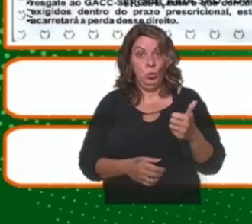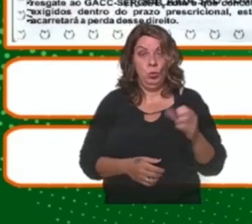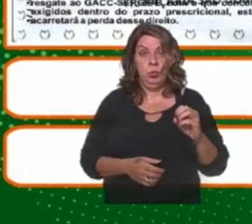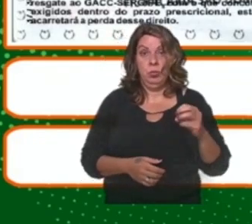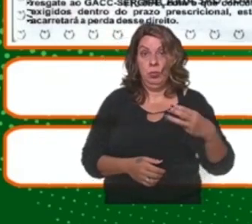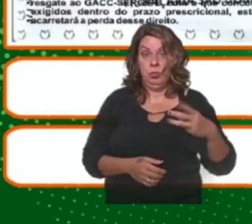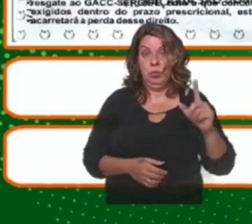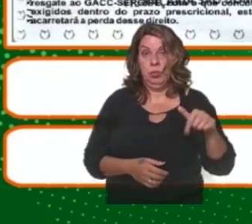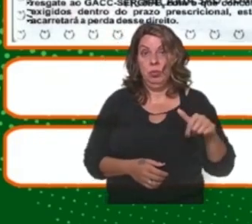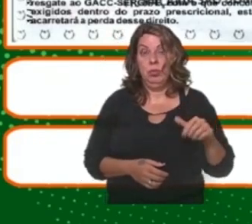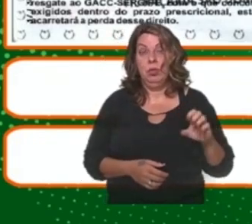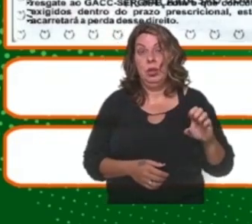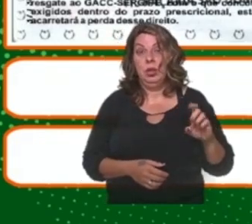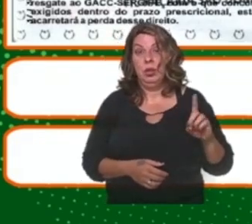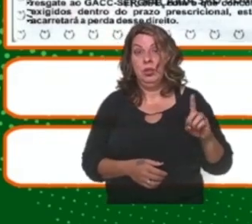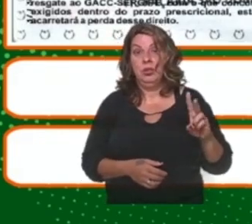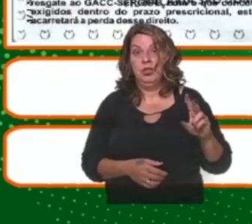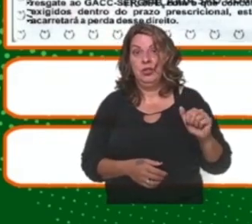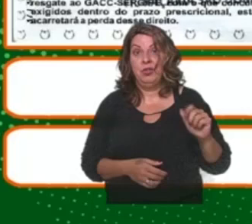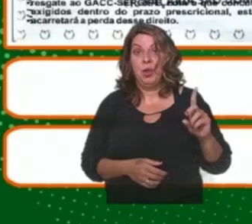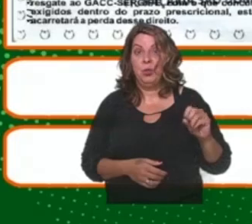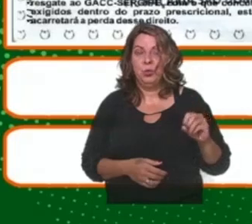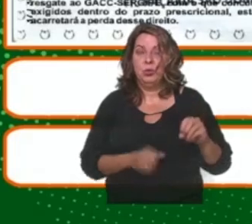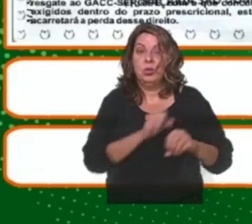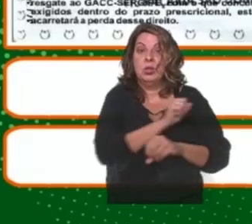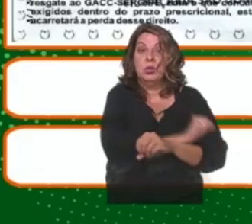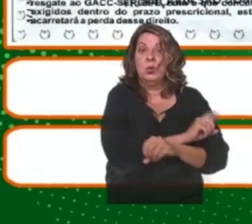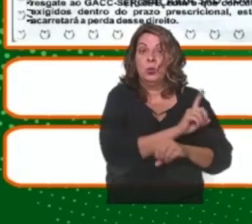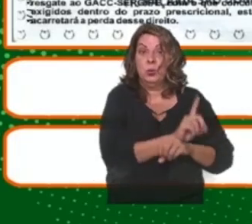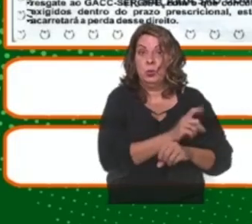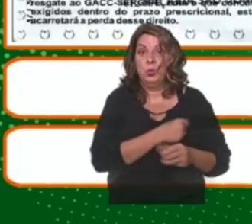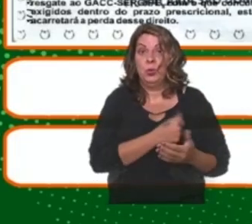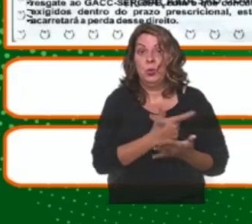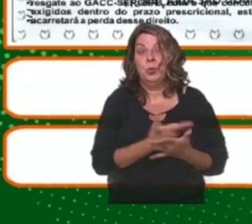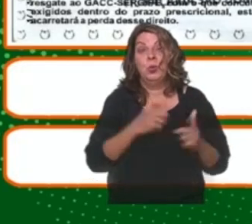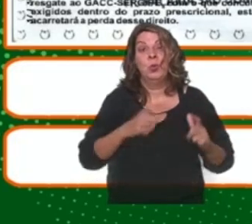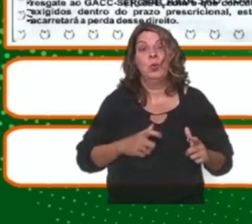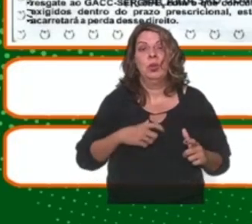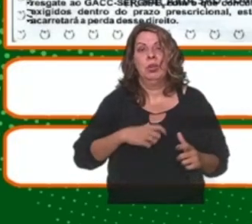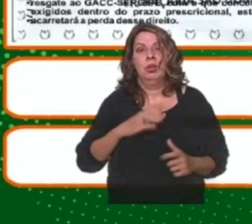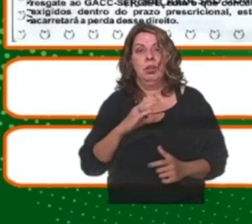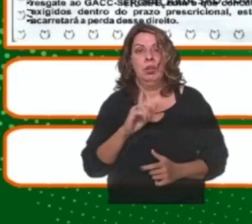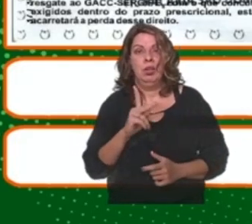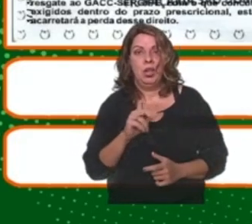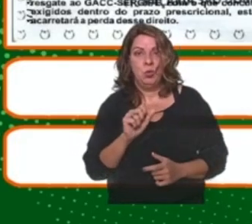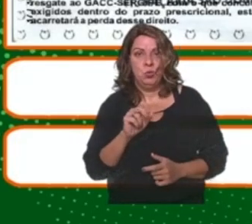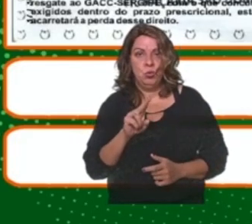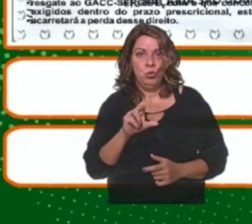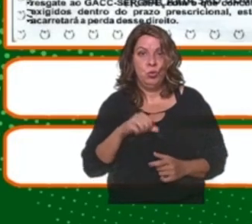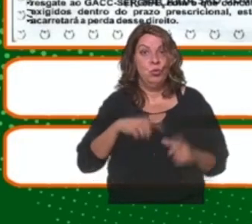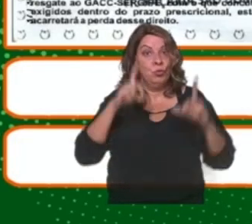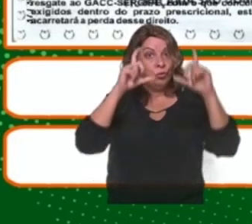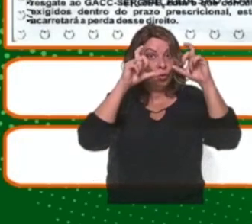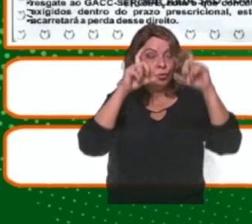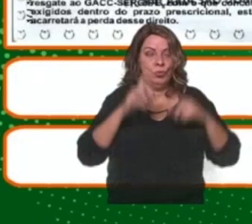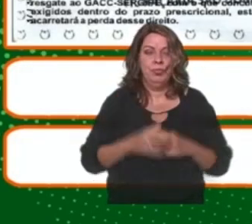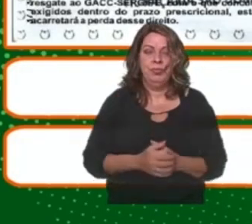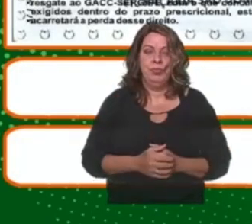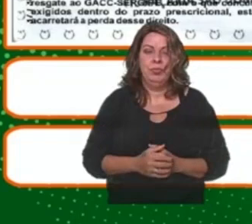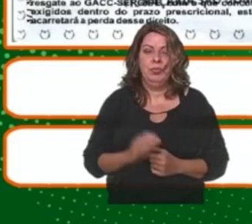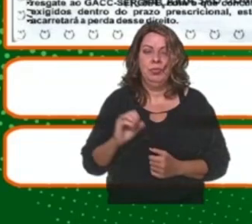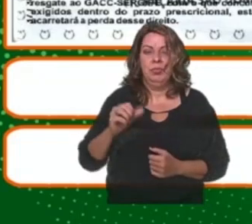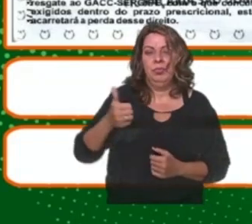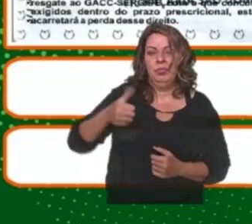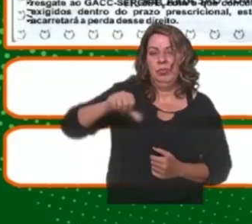685103, Givaldo da Silva de São Domingos. Ele adquiriu com Cláudio Fotografias, da Regional Itabaiana. E aqui o título